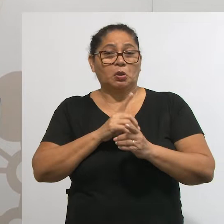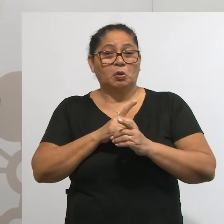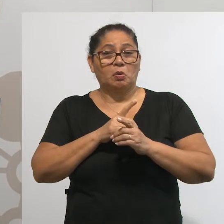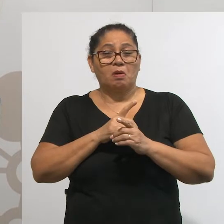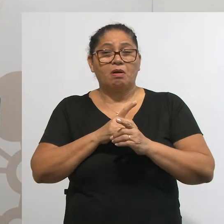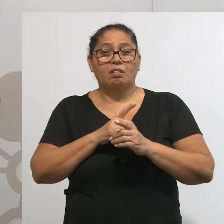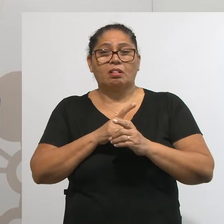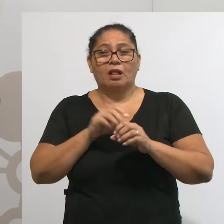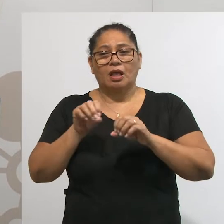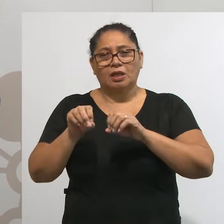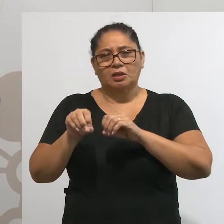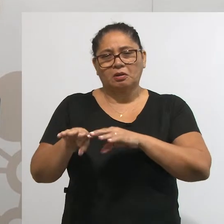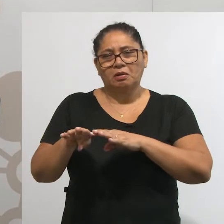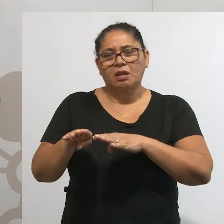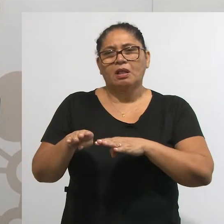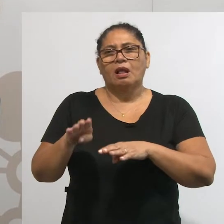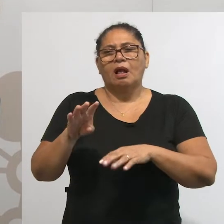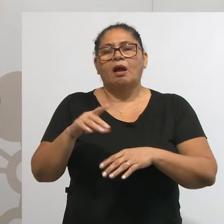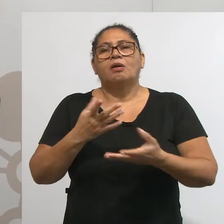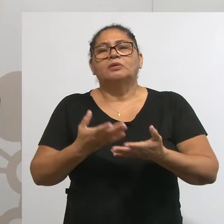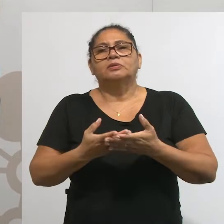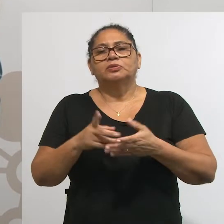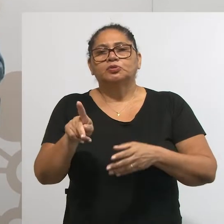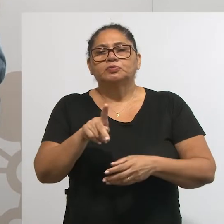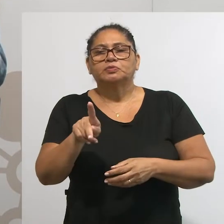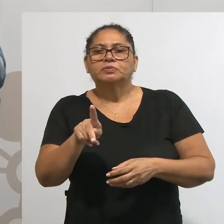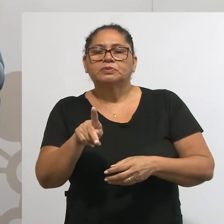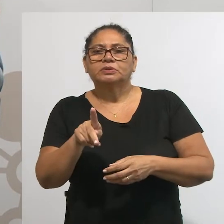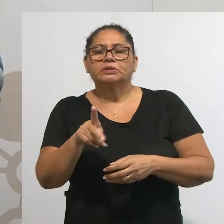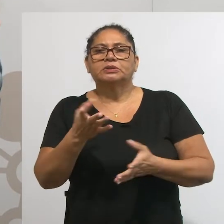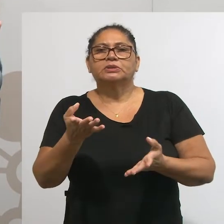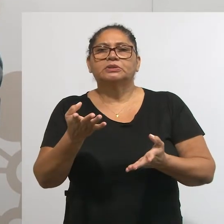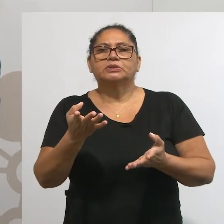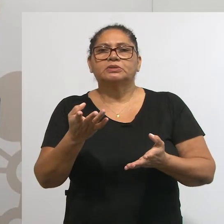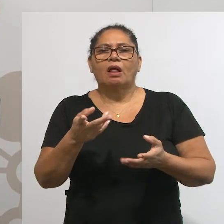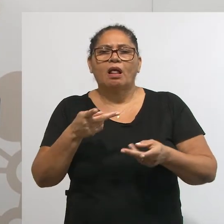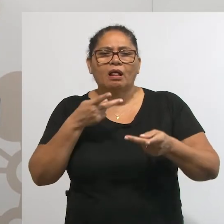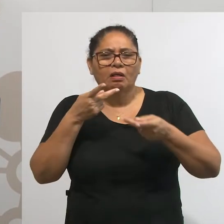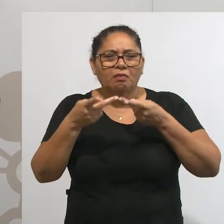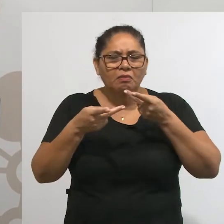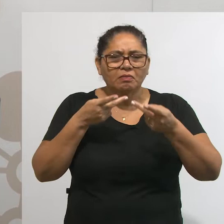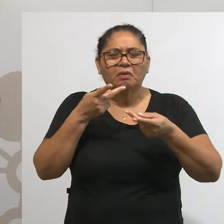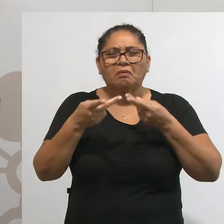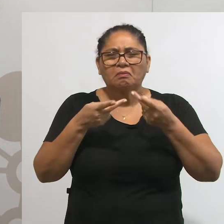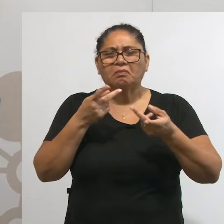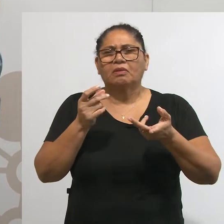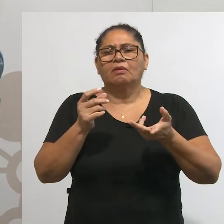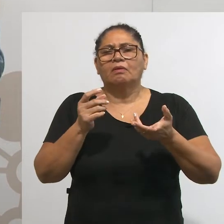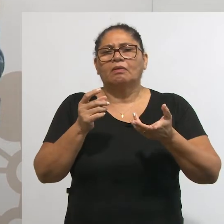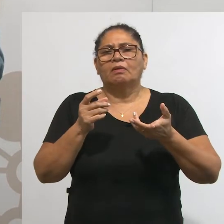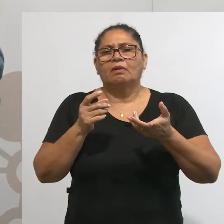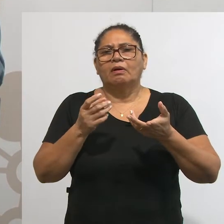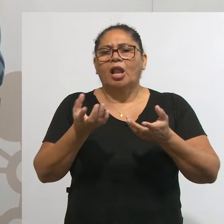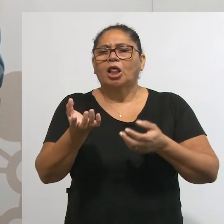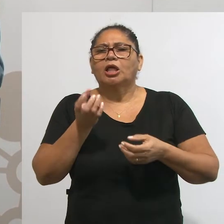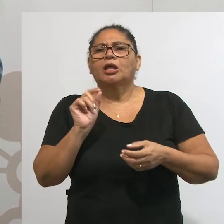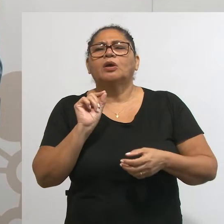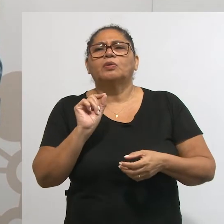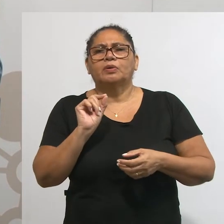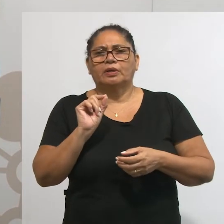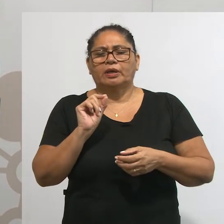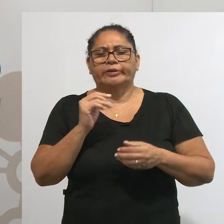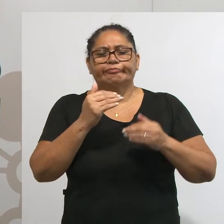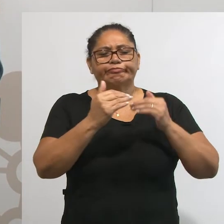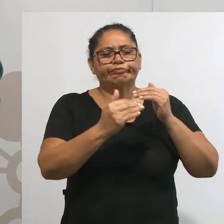a educação bancária, sendo contra os professores dissertadores, narradores, ele propõe o quê?